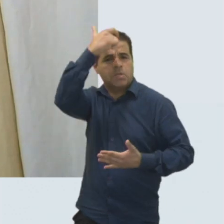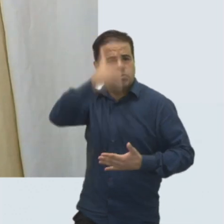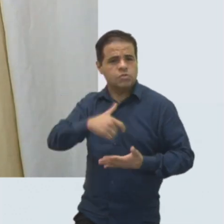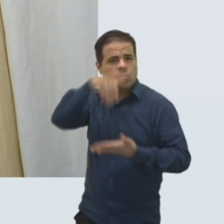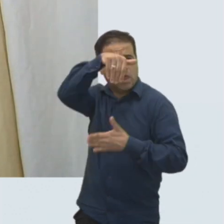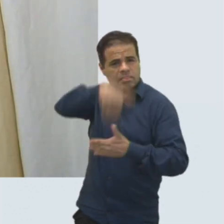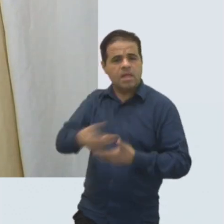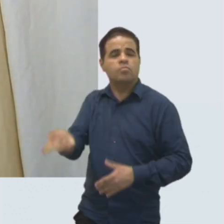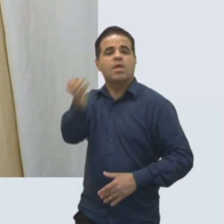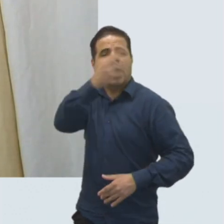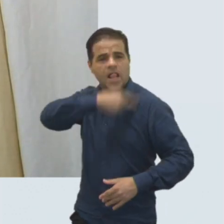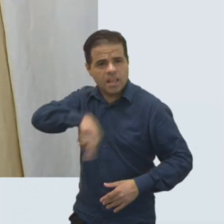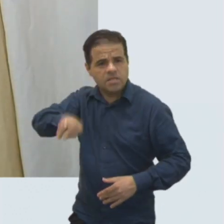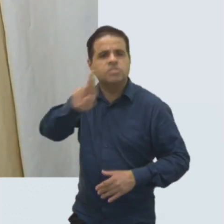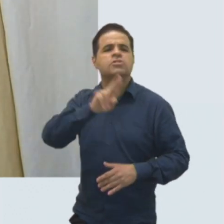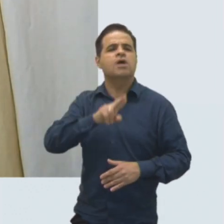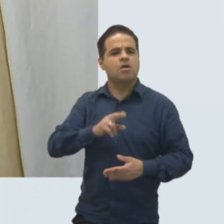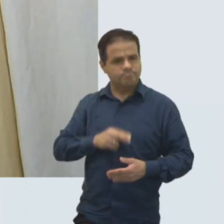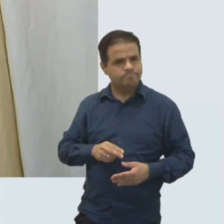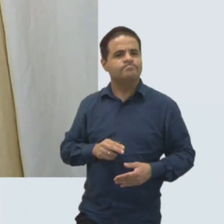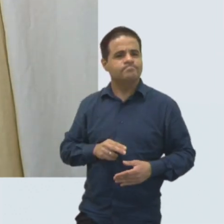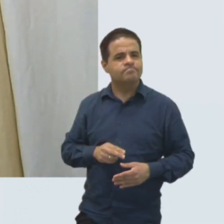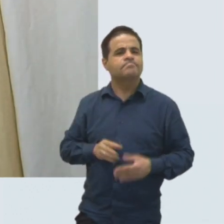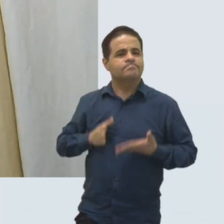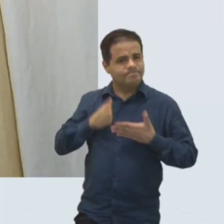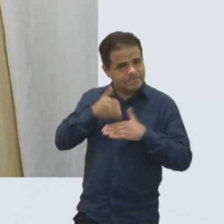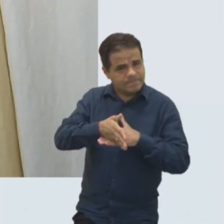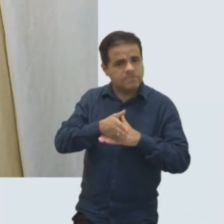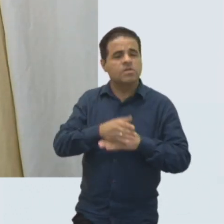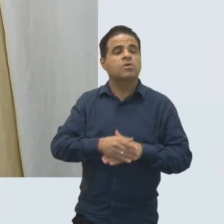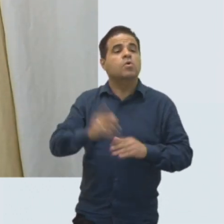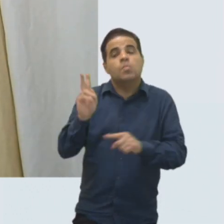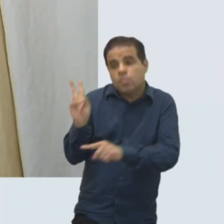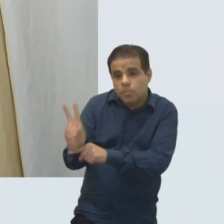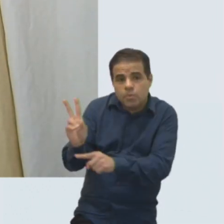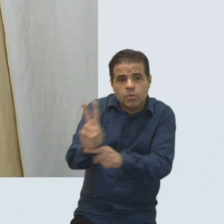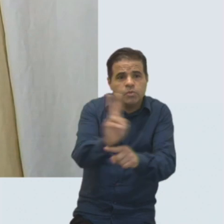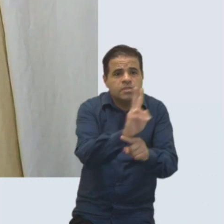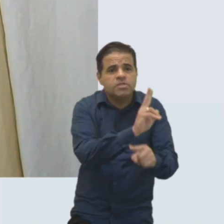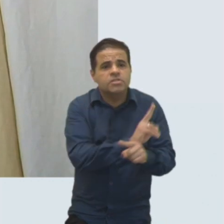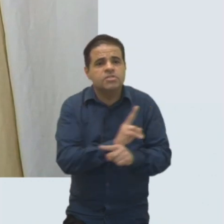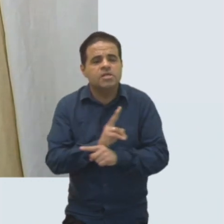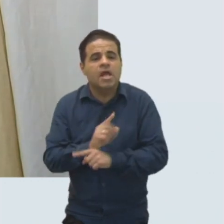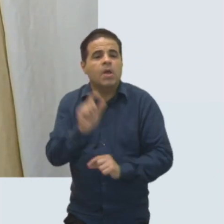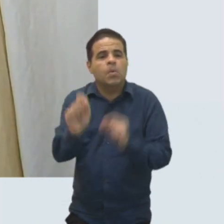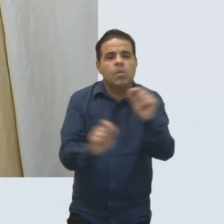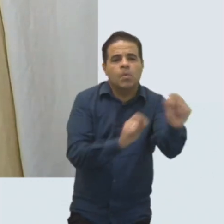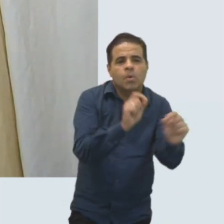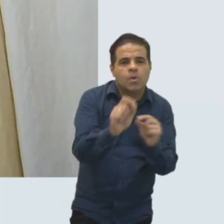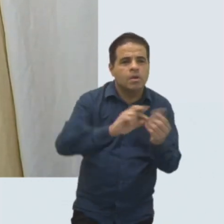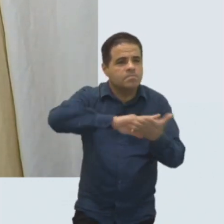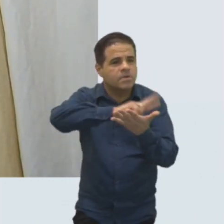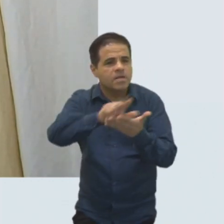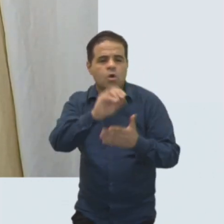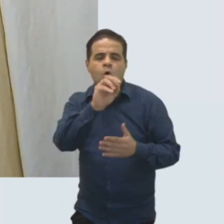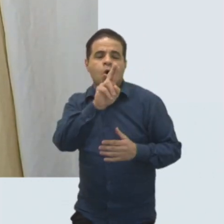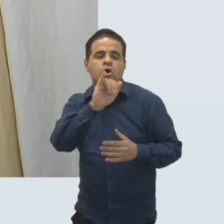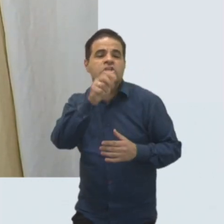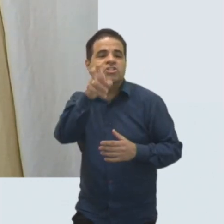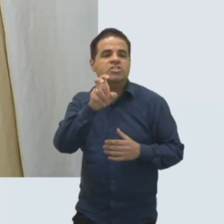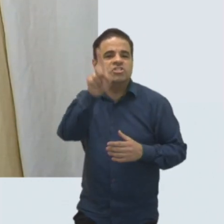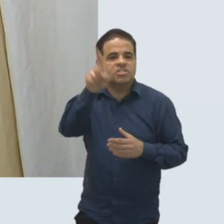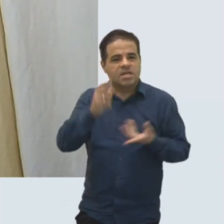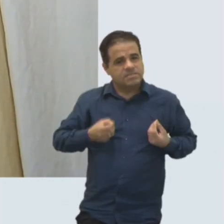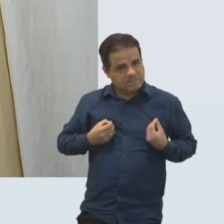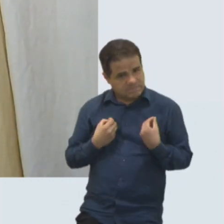da religião, ele vai indicar, ele serve, por exemplo, para proteger o ori da pessoa. O que é o ori? É uma espécie de orixá que dá equilíbrio espiritual para